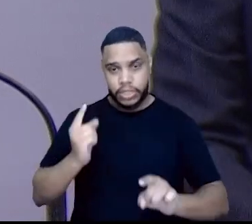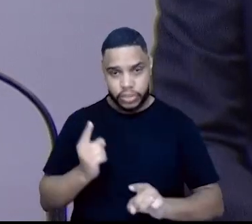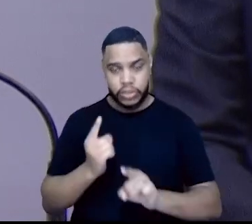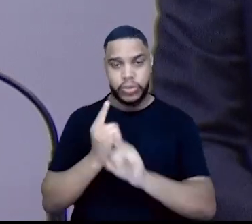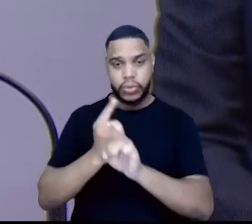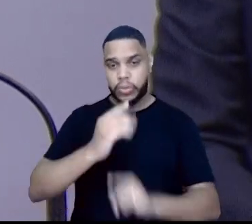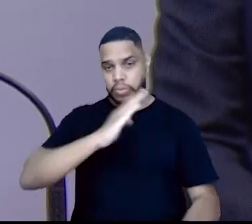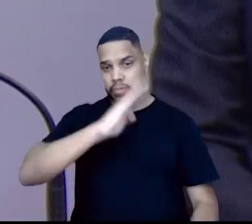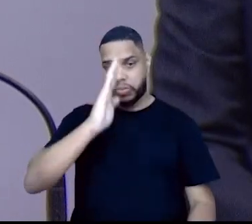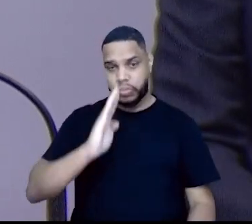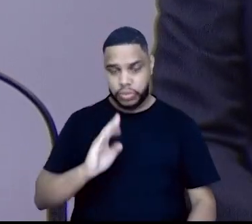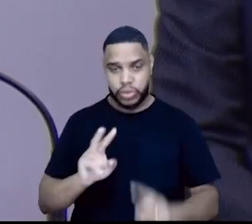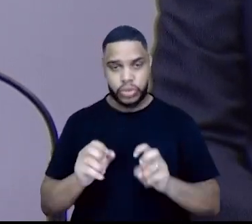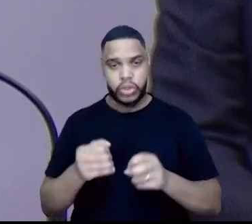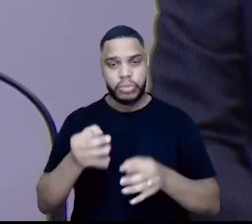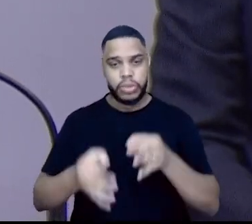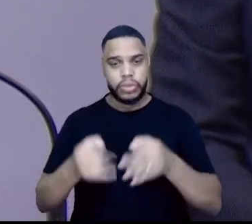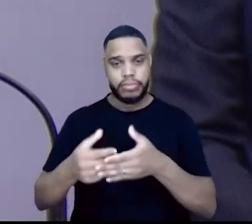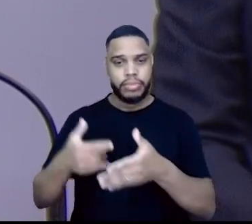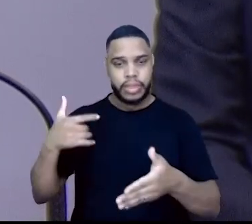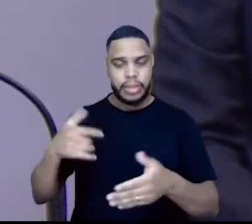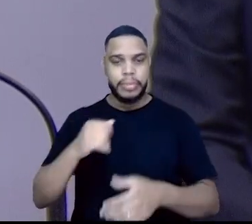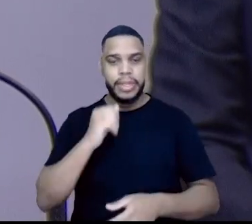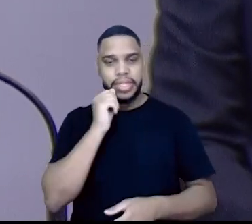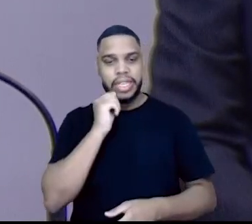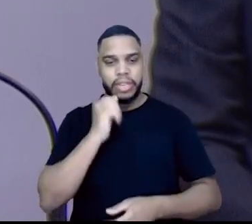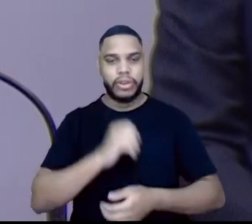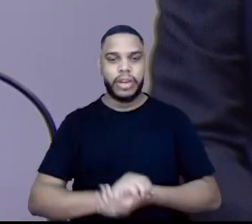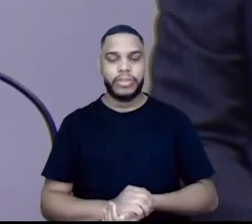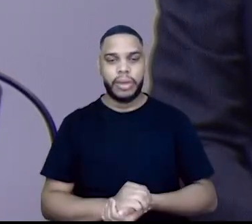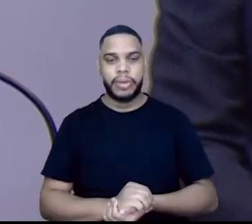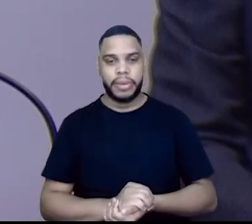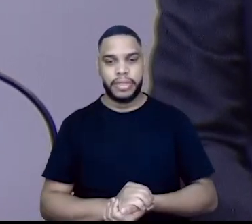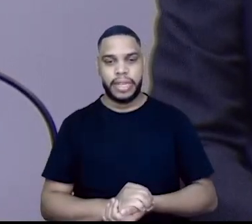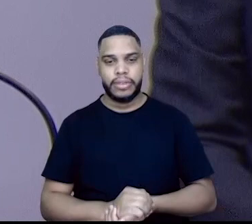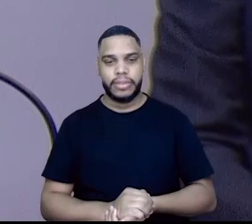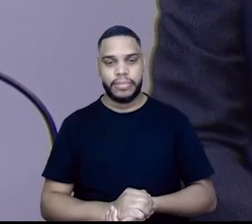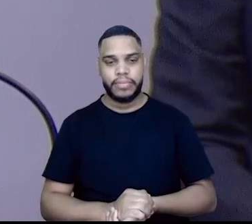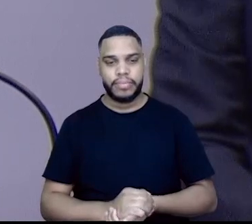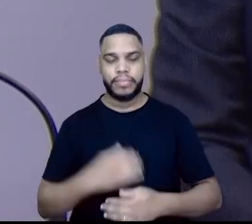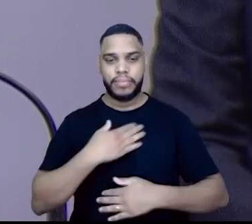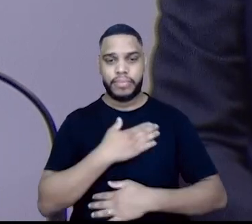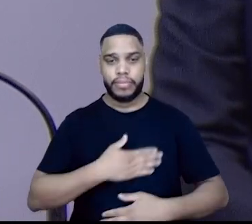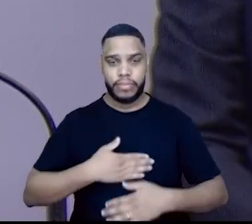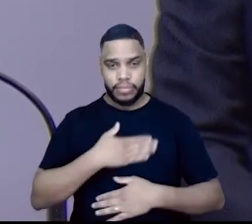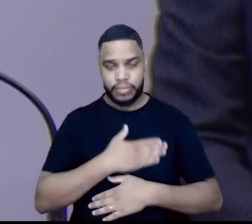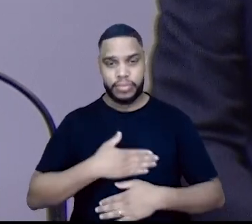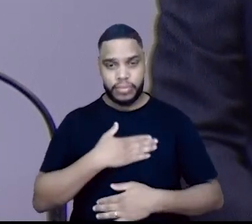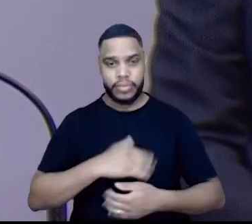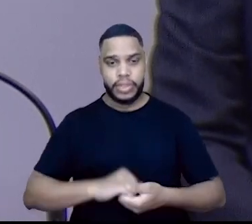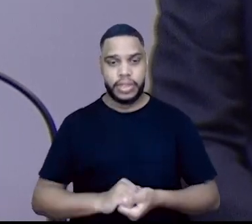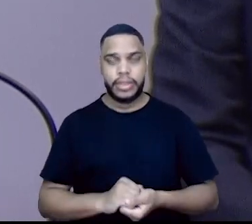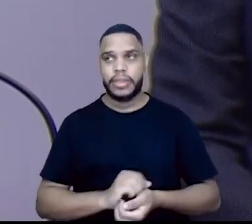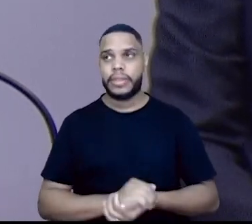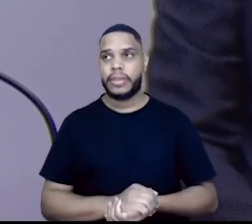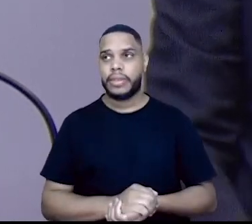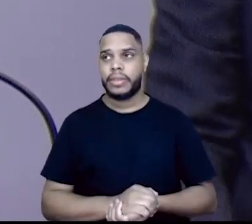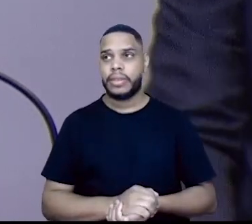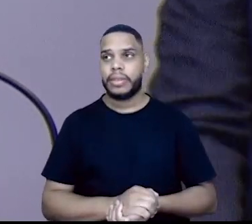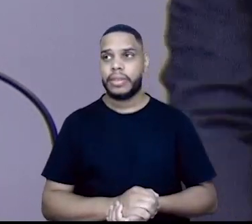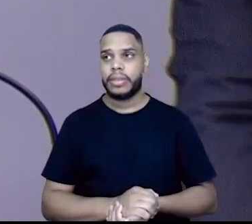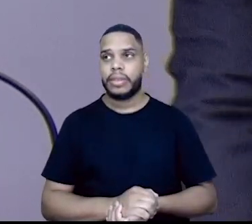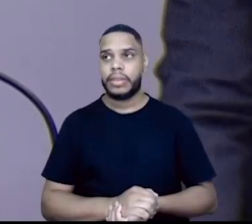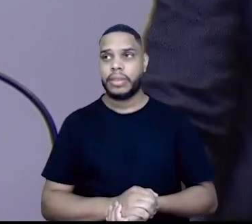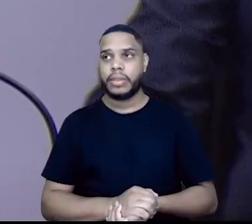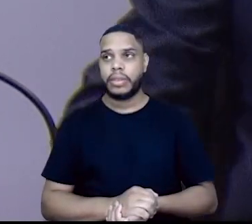Nacional sobre Precedentes Qualificados. Quero ressaltar a honra e a satisfação do Tribunal Superior do Trabalho em sediar